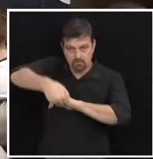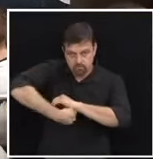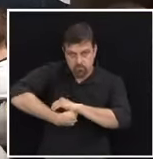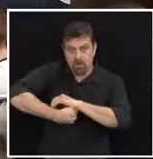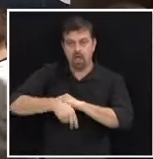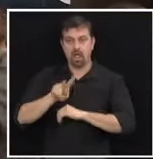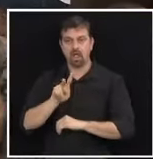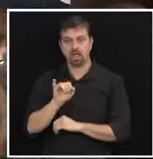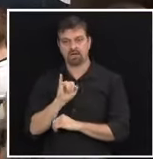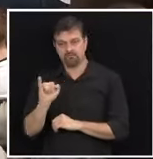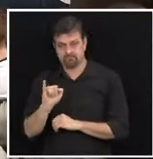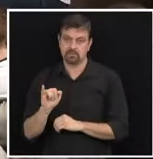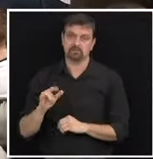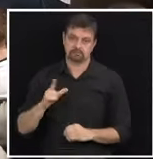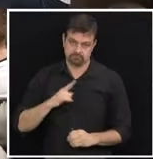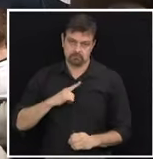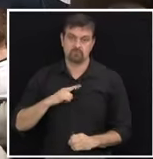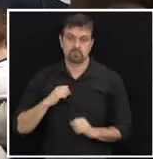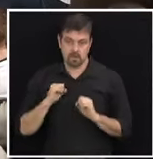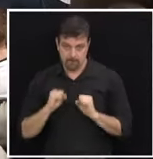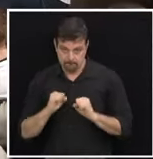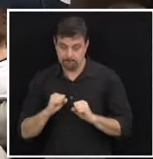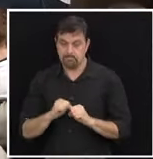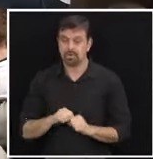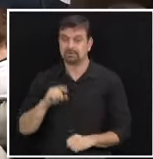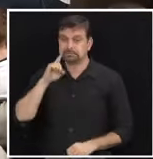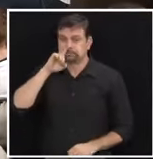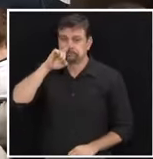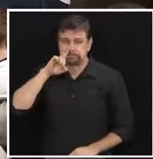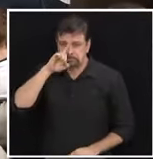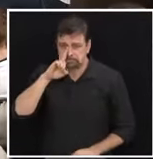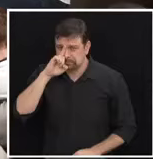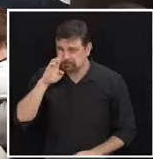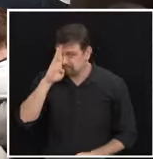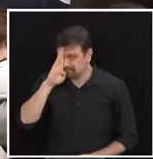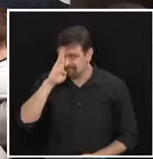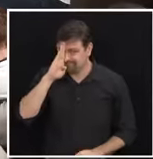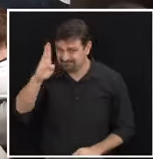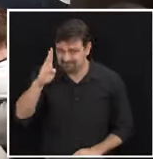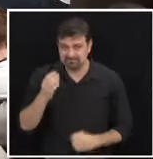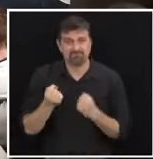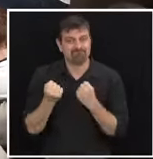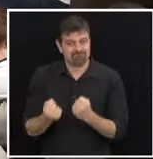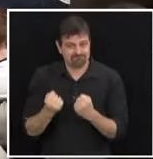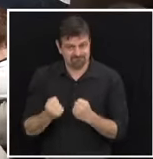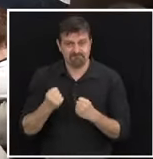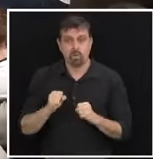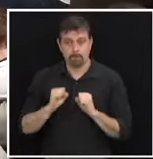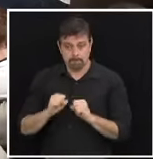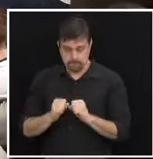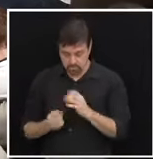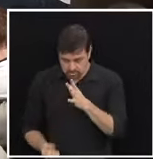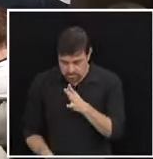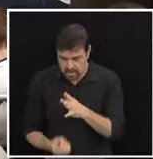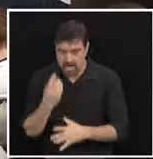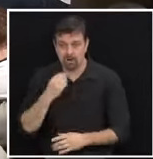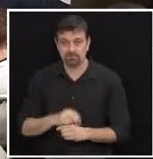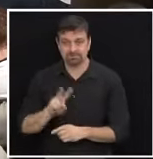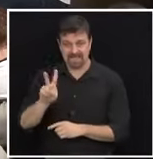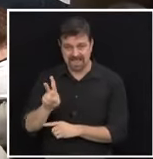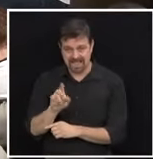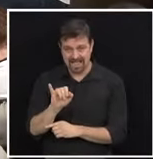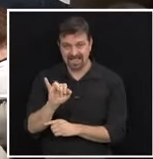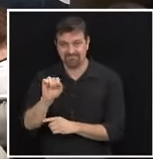HIV no ânus. Essa é uma situação de altíssima gravidade e é a que tem maior chance de se infectar pelo